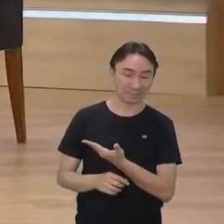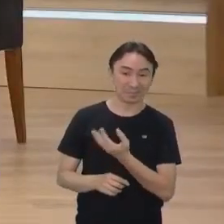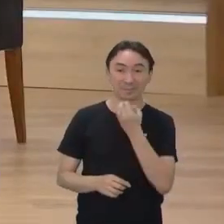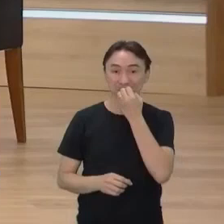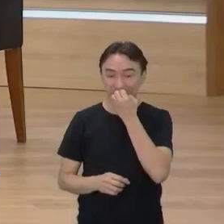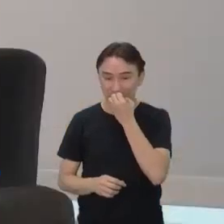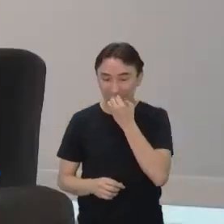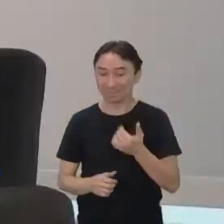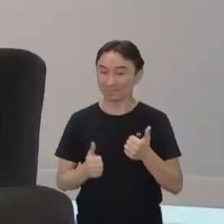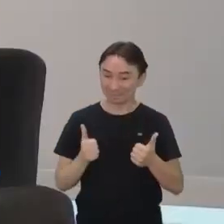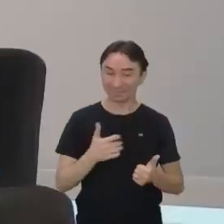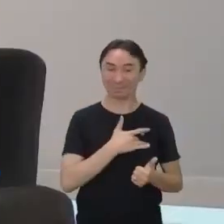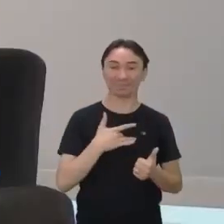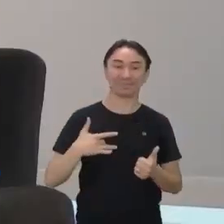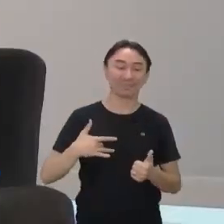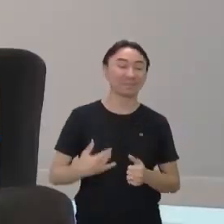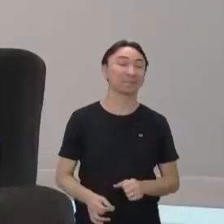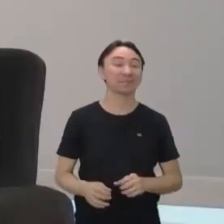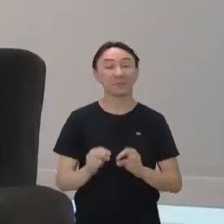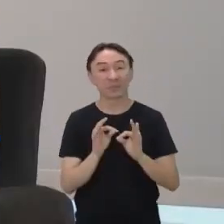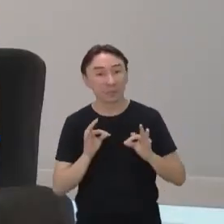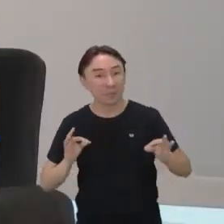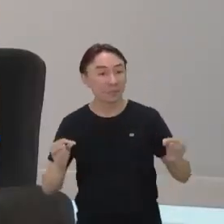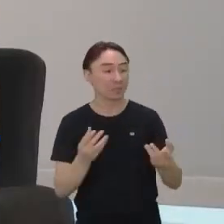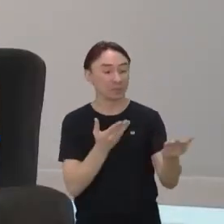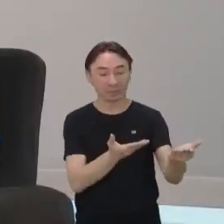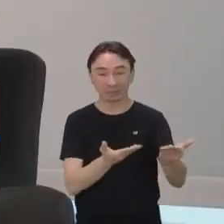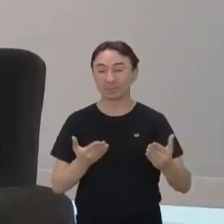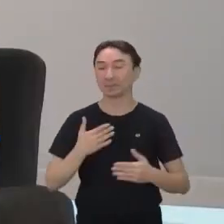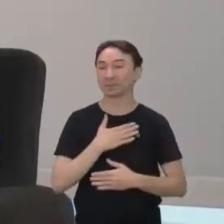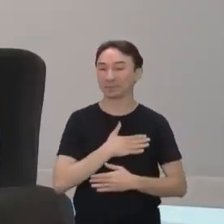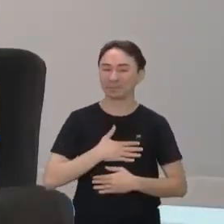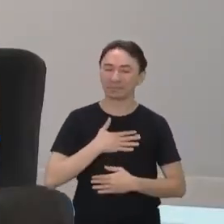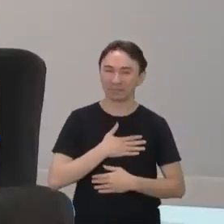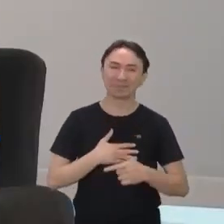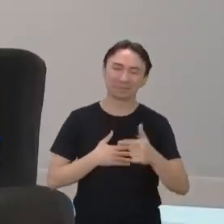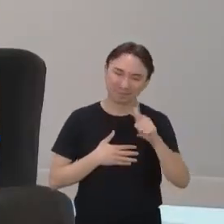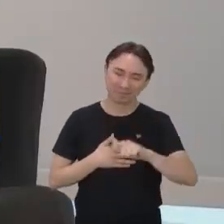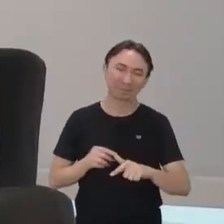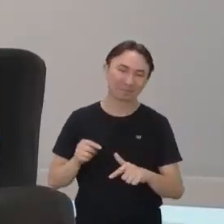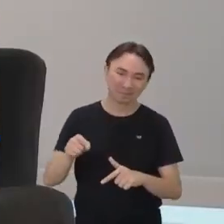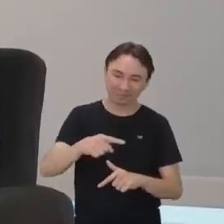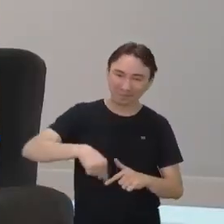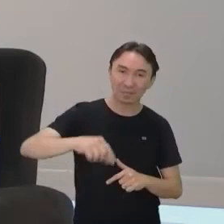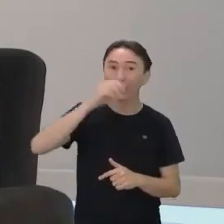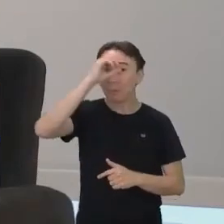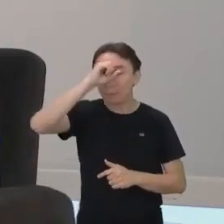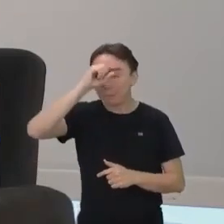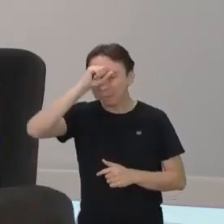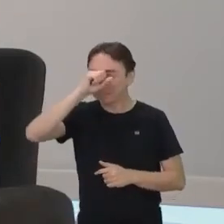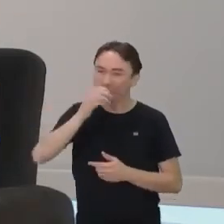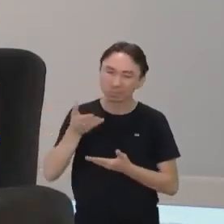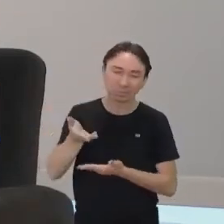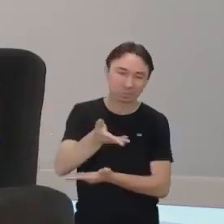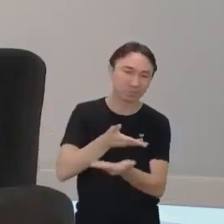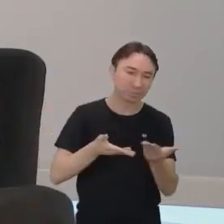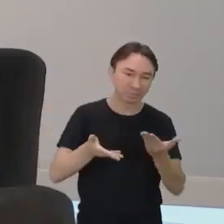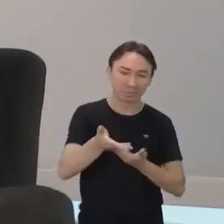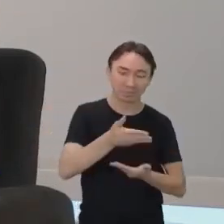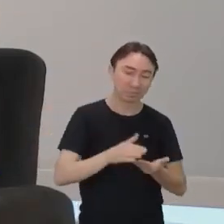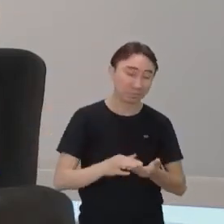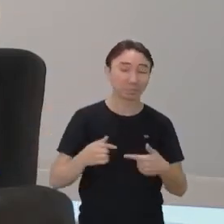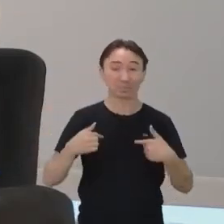professor Orenci. Sejam todos bem-vindos a mais um momento de troca, a mais um momento aí de aprendizado. Eu, professor Jocélio,